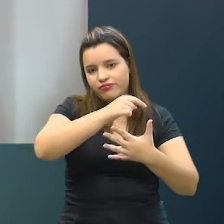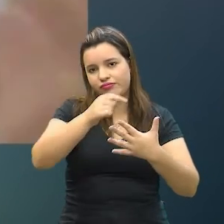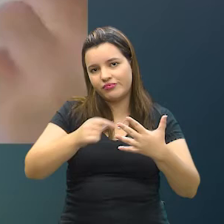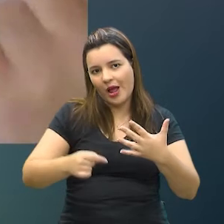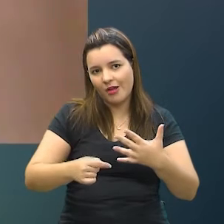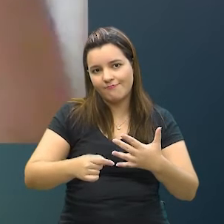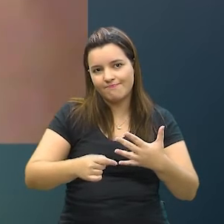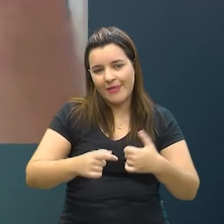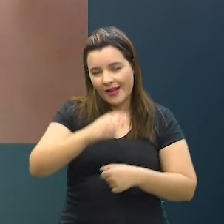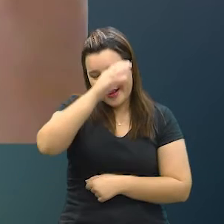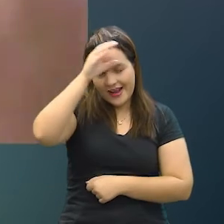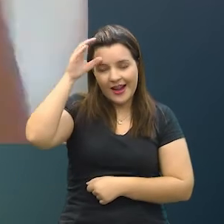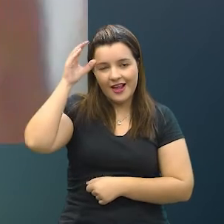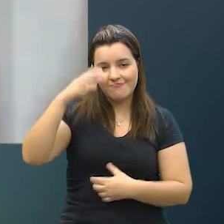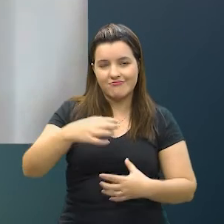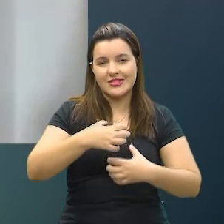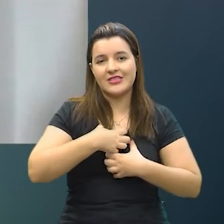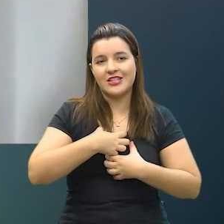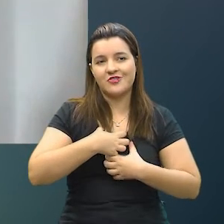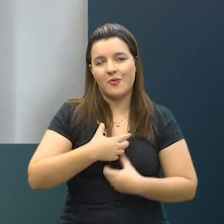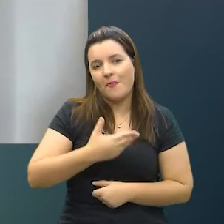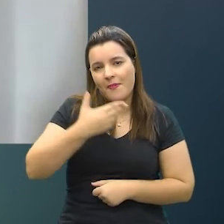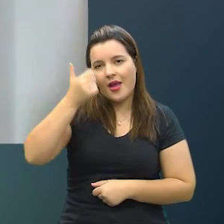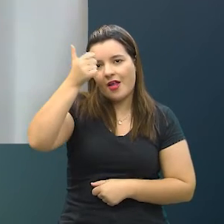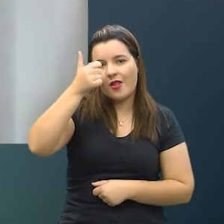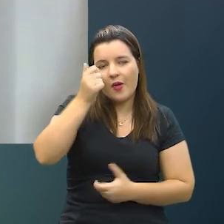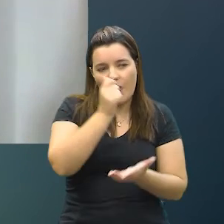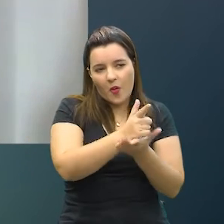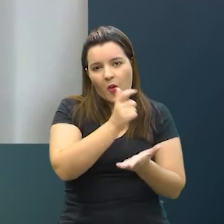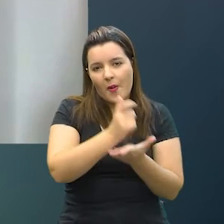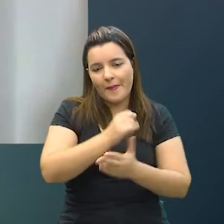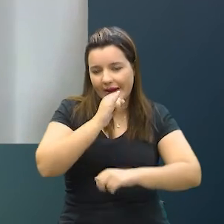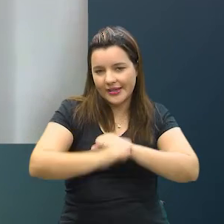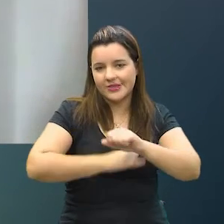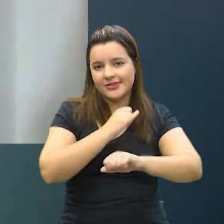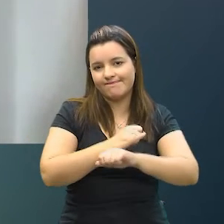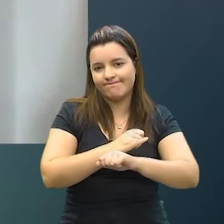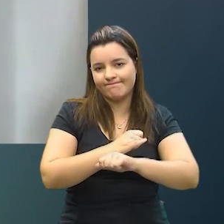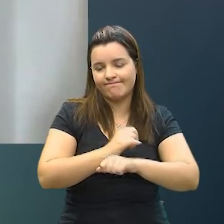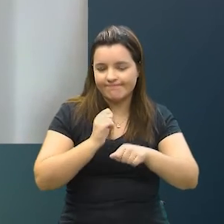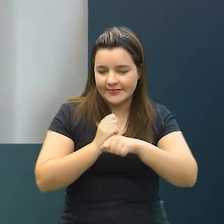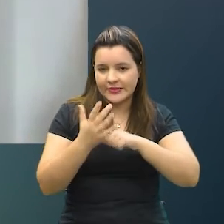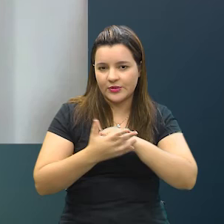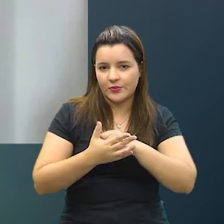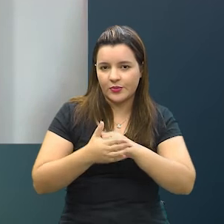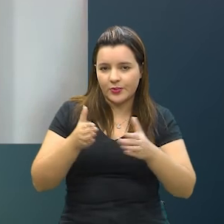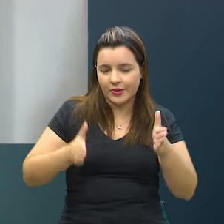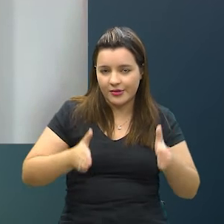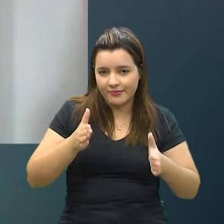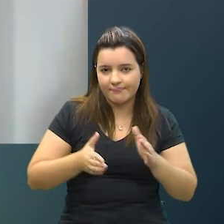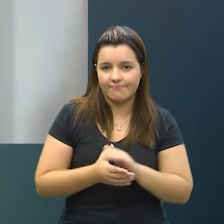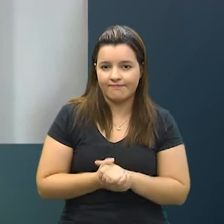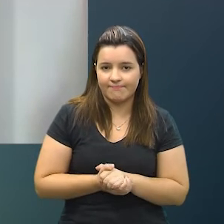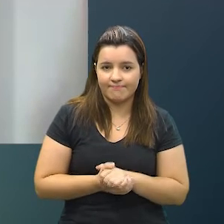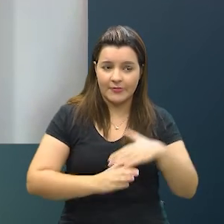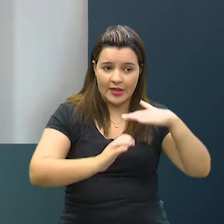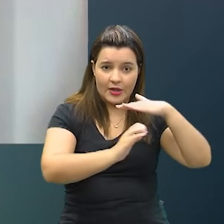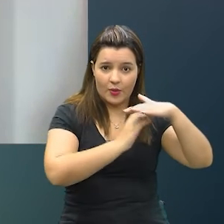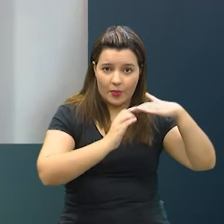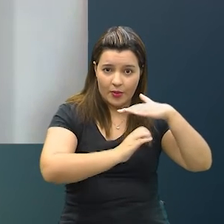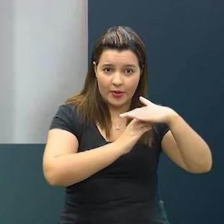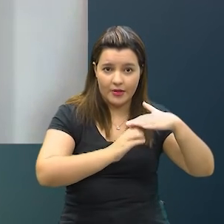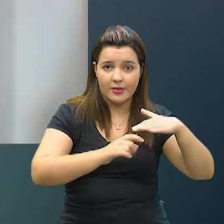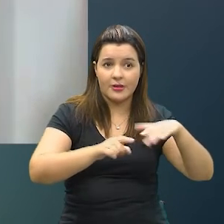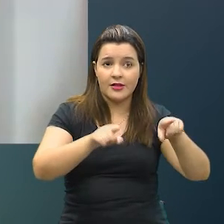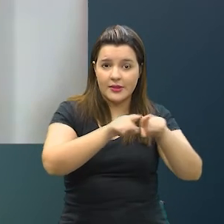o consumidor foi bastante empoderado nesse processo de pandemia, né? Então, ao mesmo tempo que a gente fala que as empresas precisaram